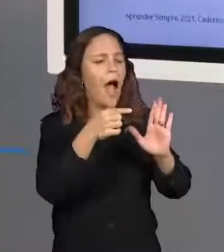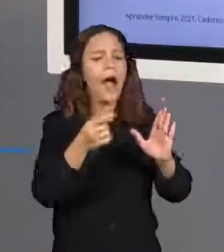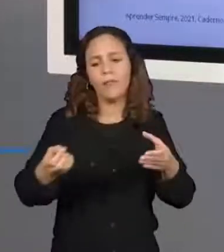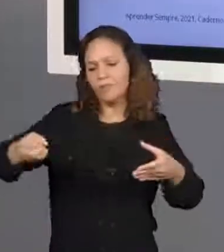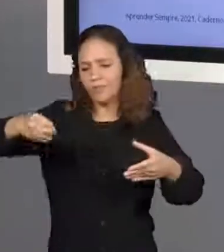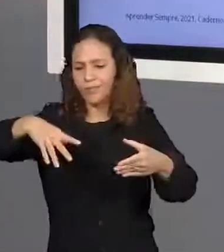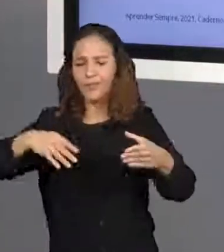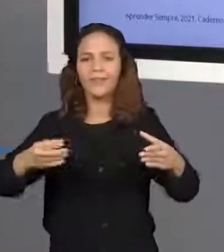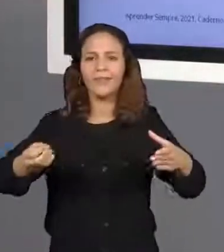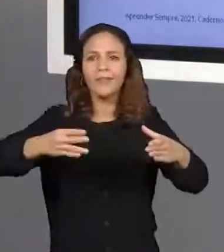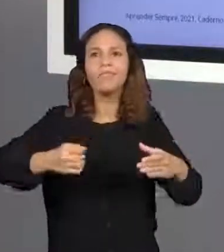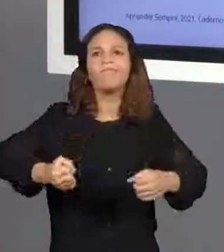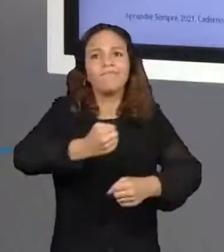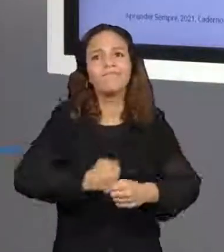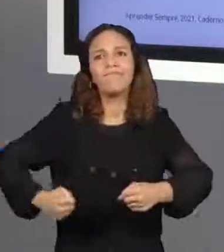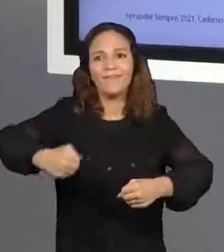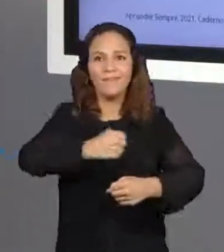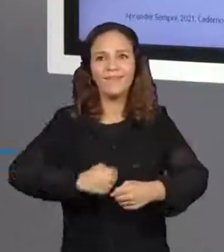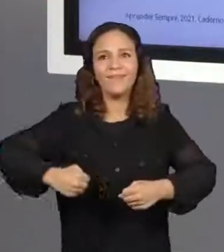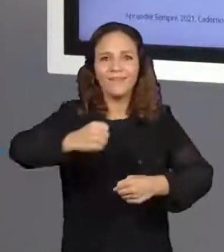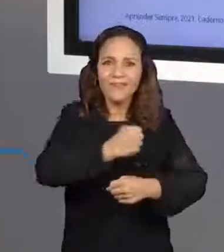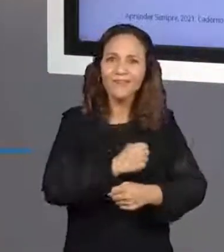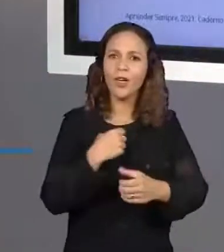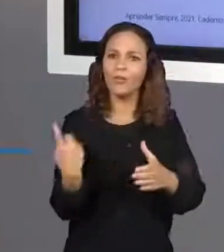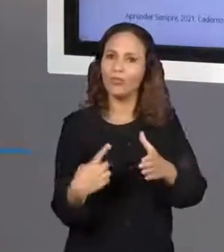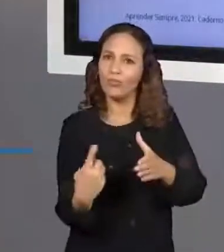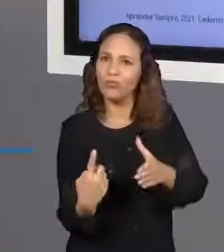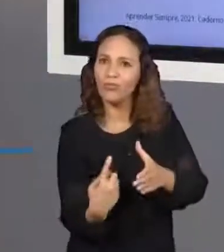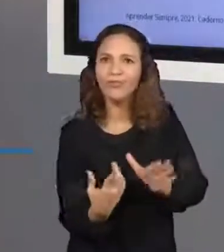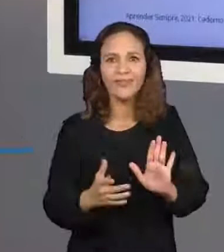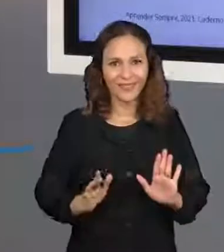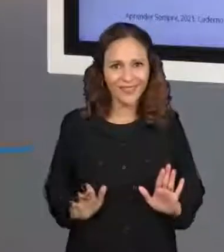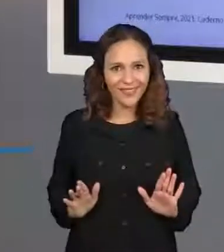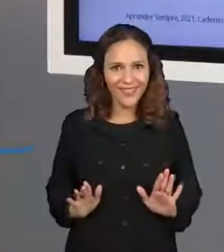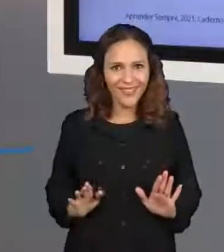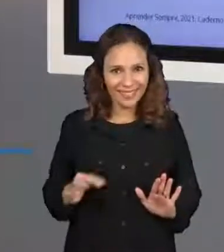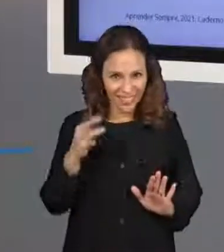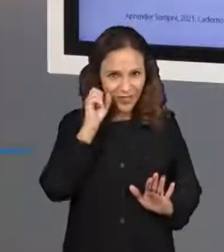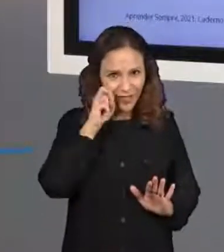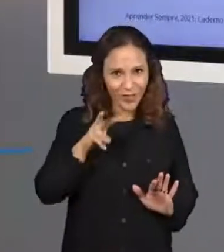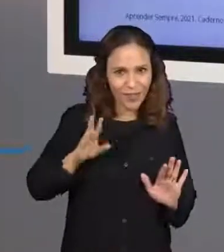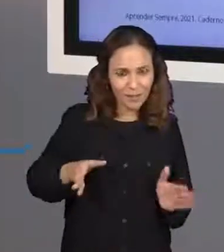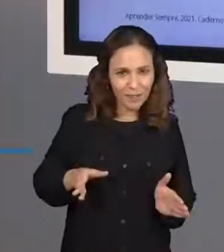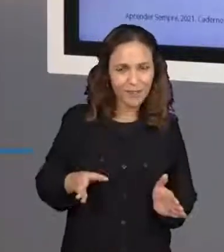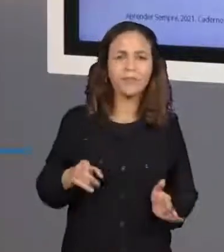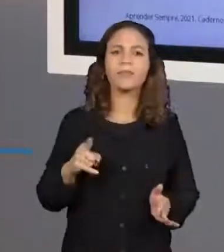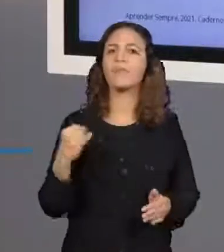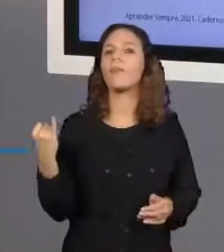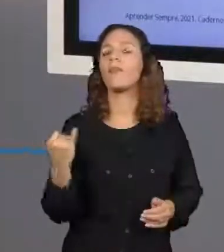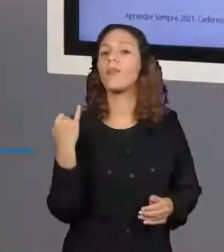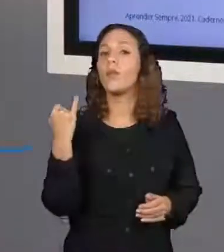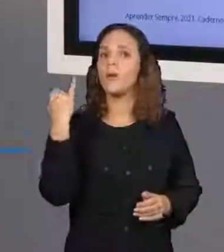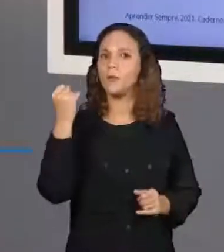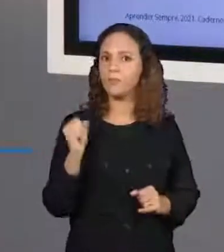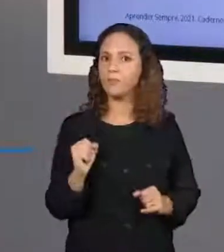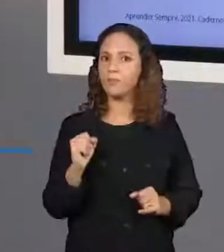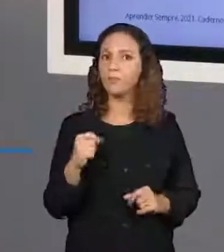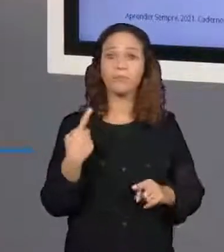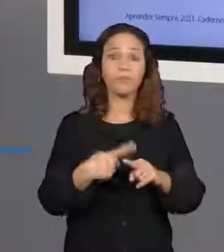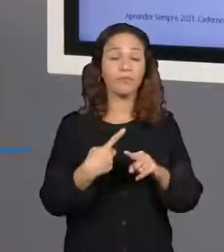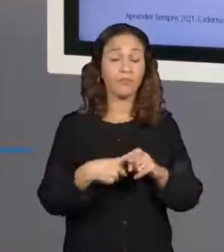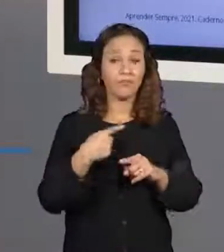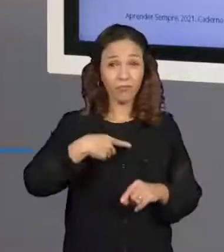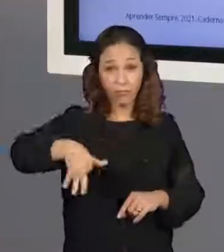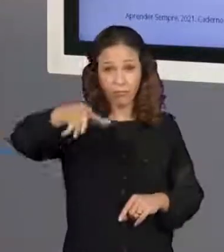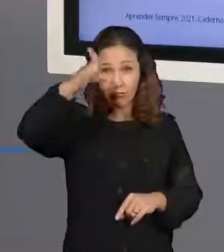realizar alguma receita. E aí eu pergunto para vocês, já começa que é importantíssimo porque a gente não vai lembrar tudo